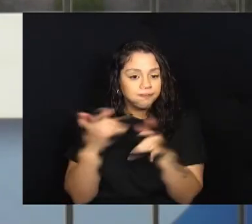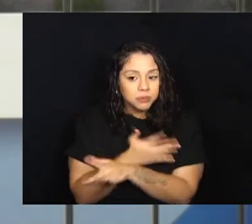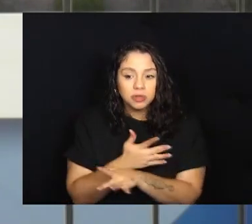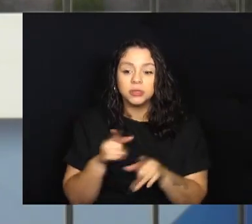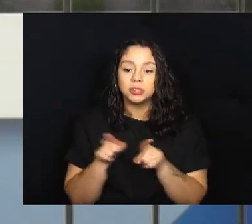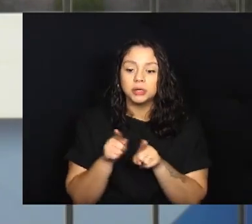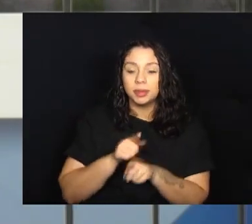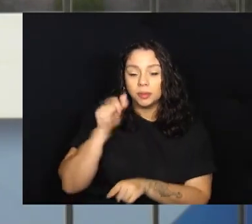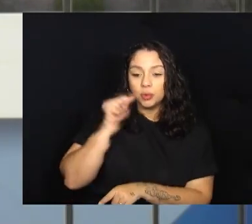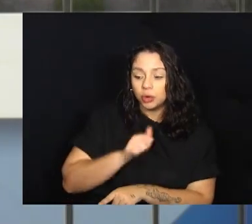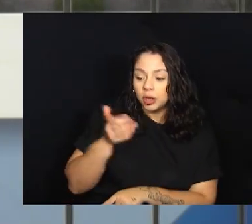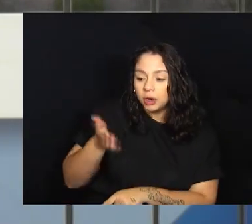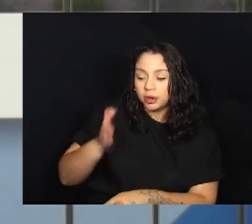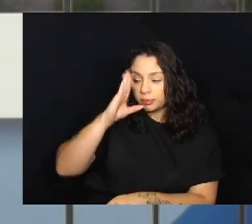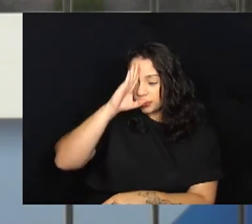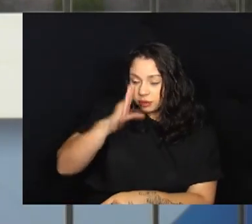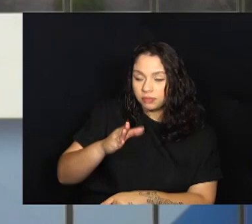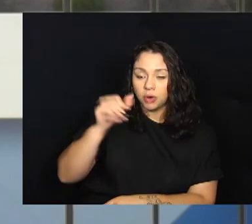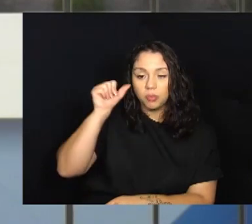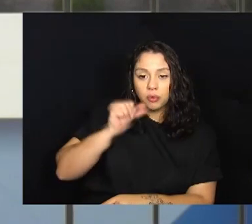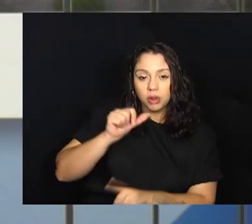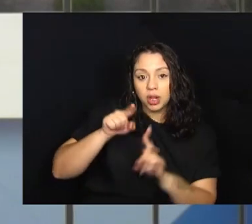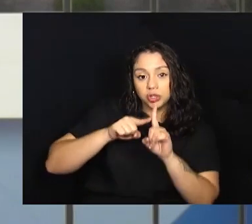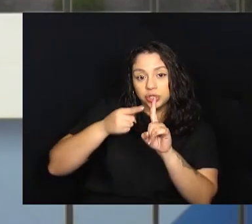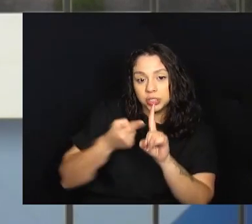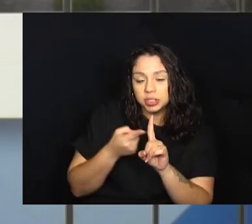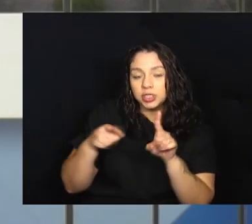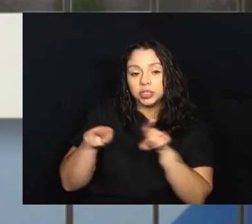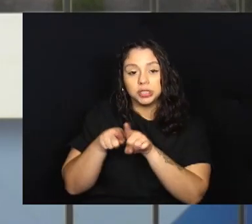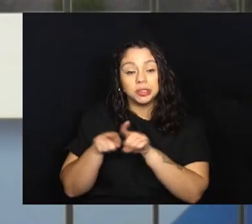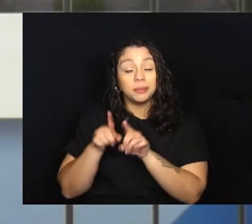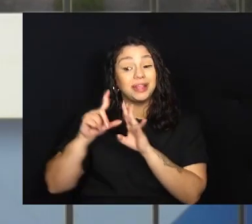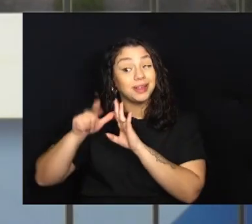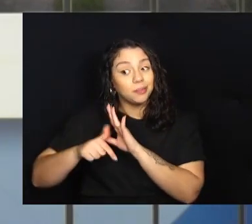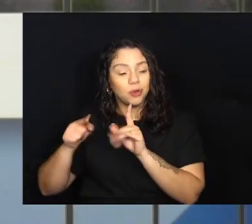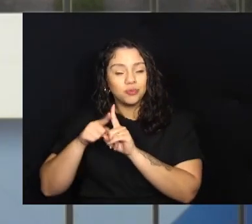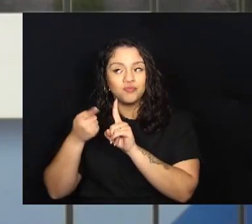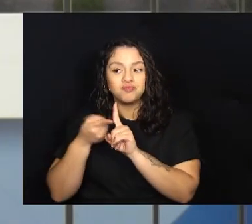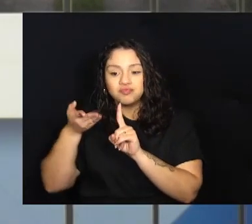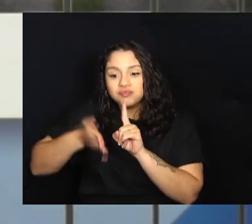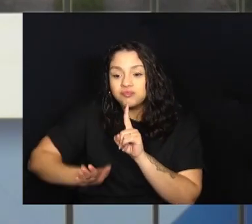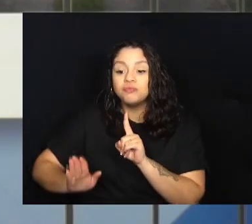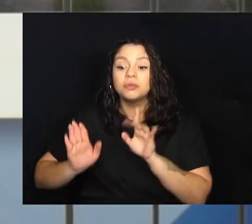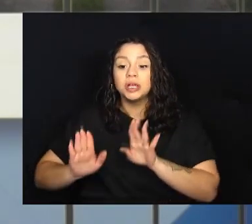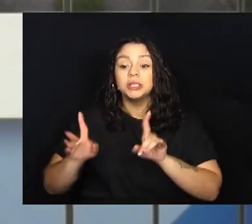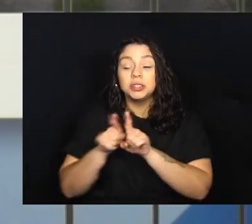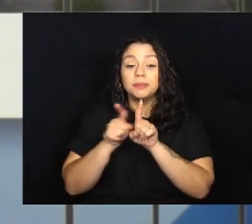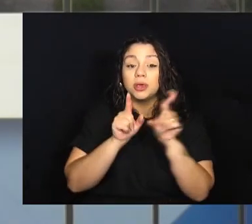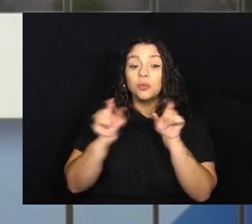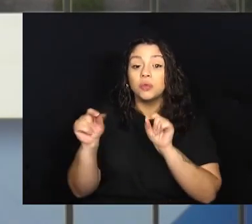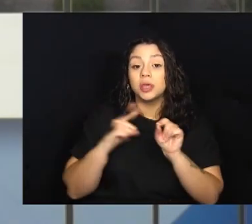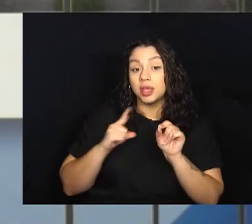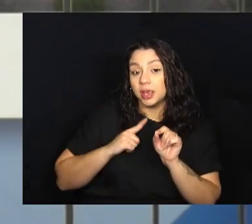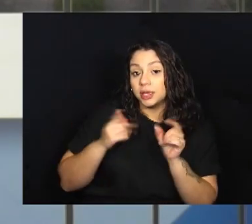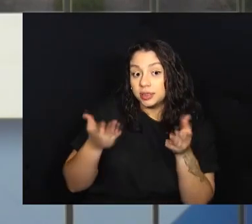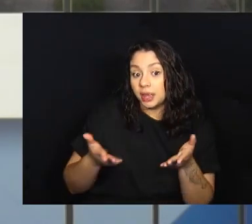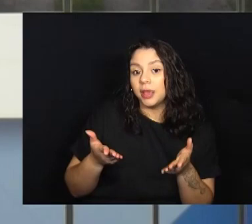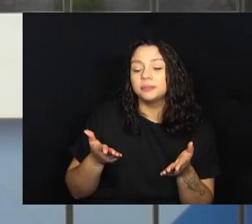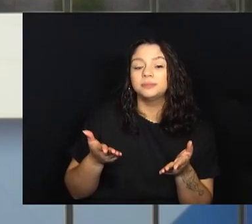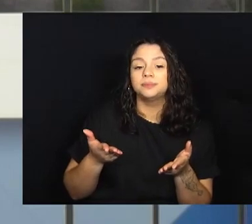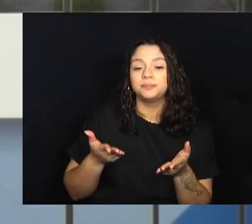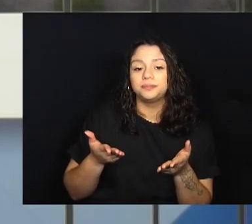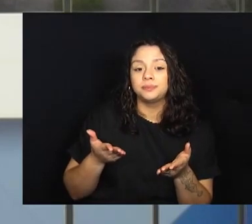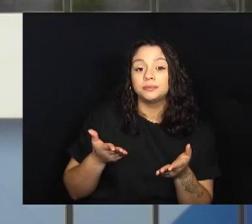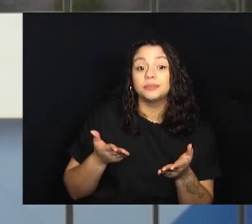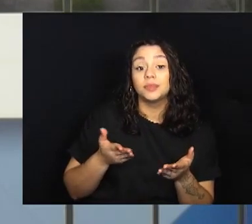em especial contra a mulher gestante e puérpera. E, na verdade, a gente também tá contra as pessoas